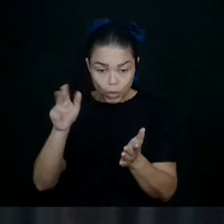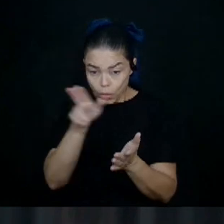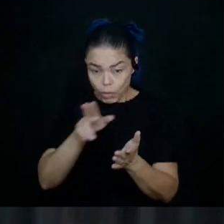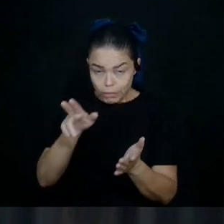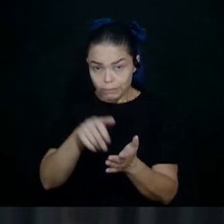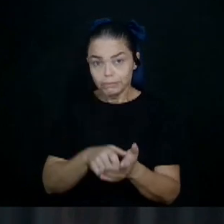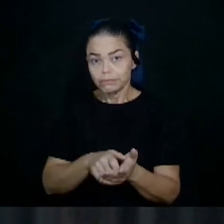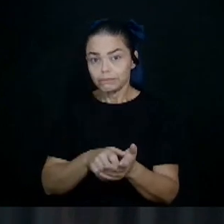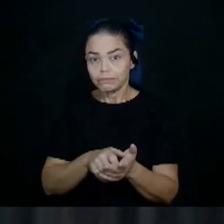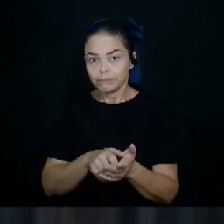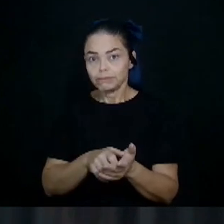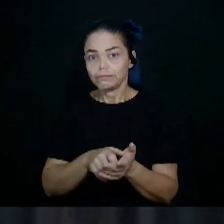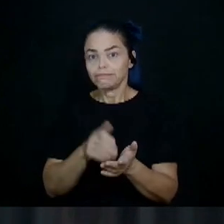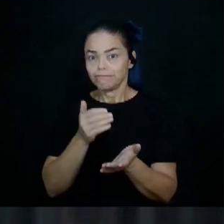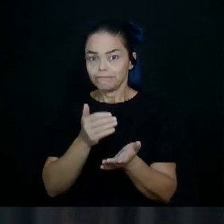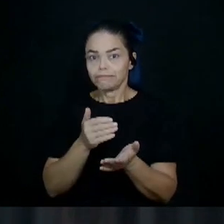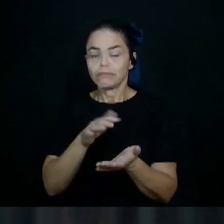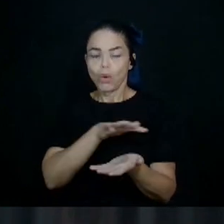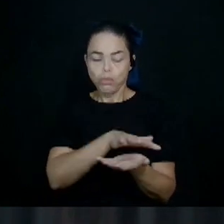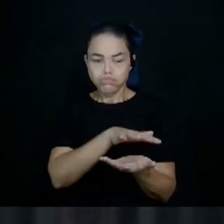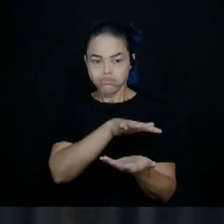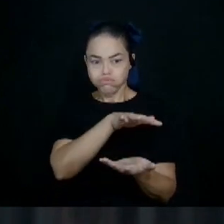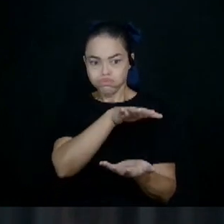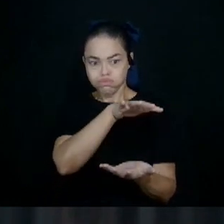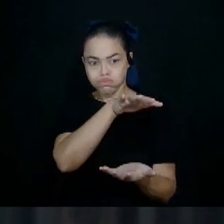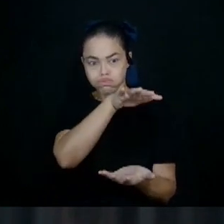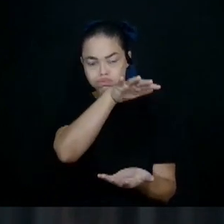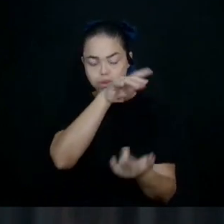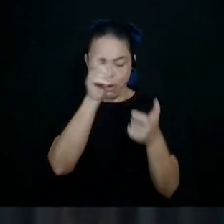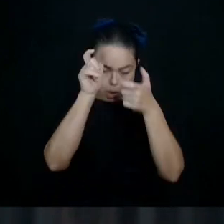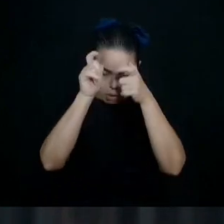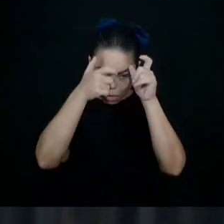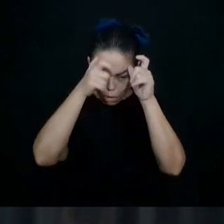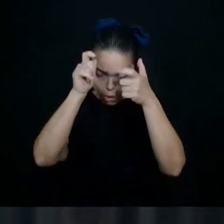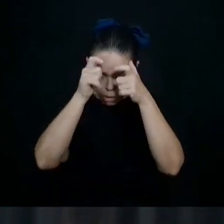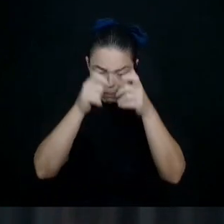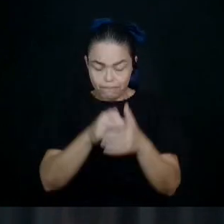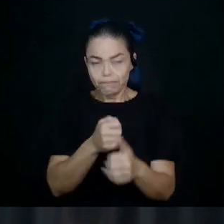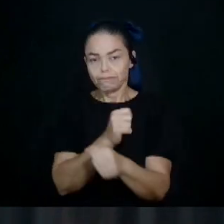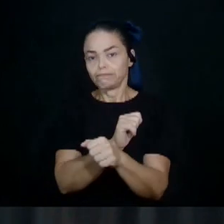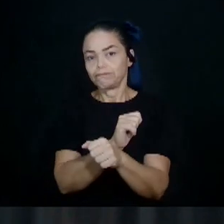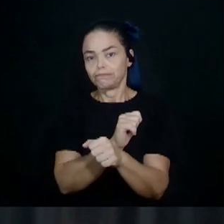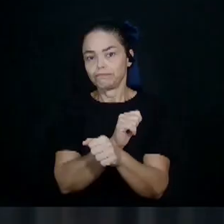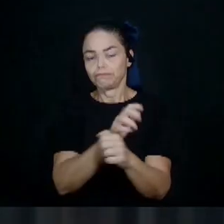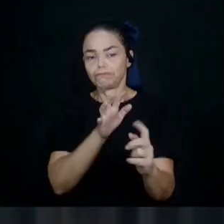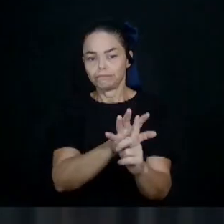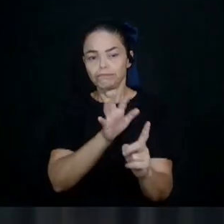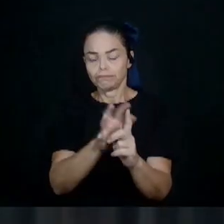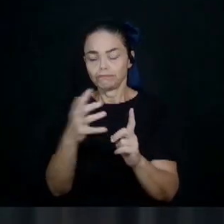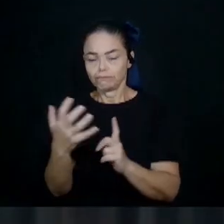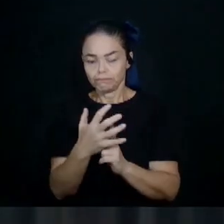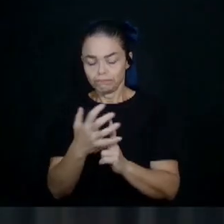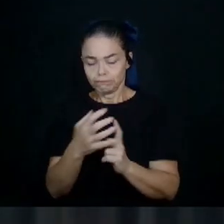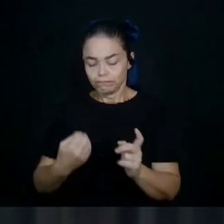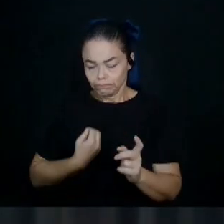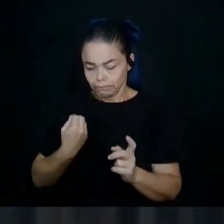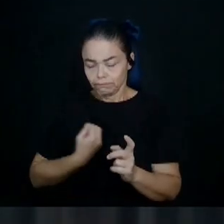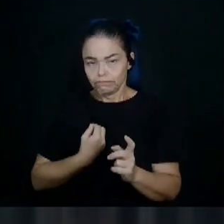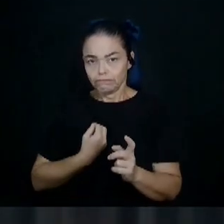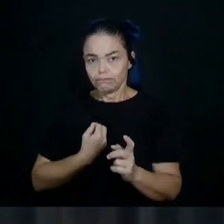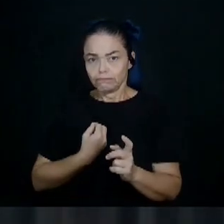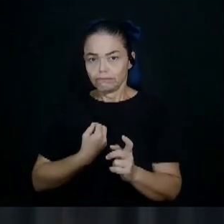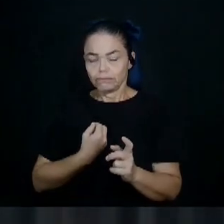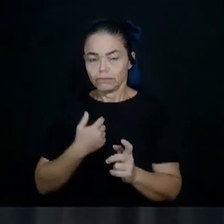quando isso começa a se transformar num transtorno, quando impossibilita e afeta, né, a vida da pessoa, a funcionalidade